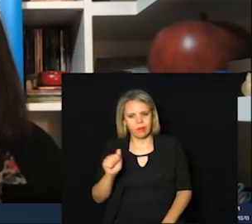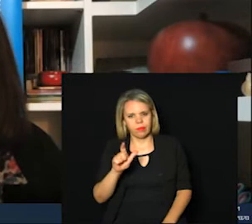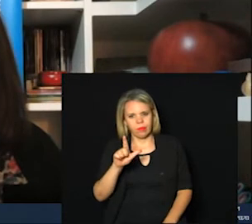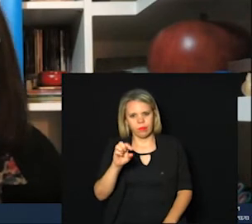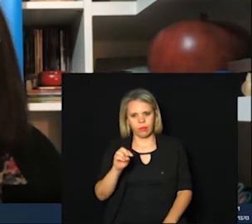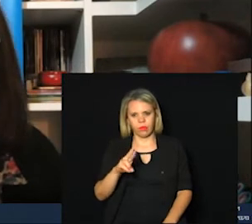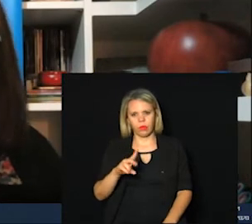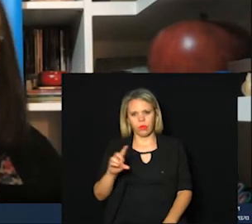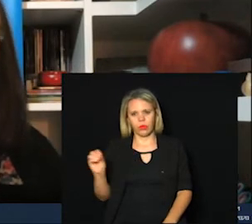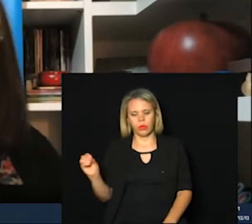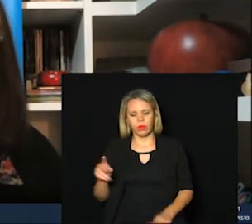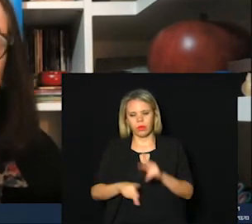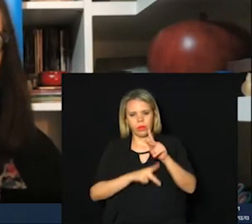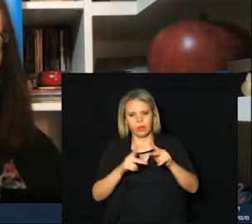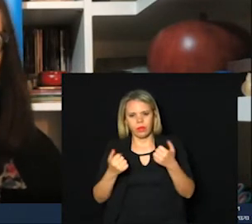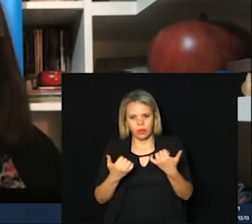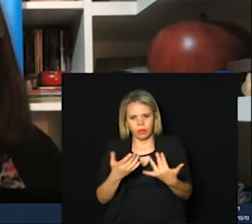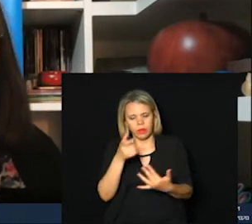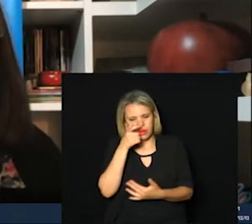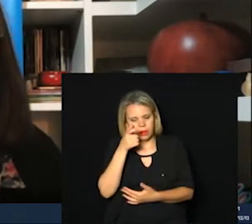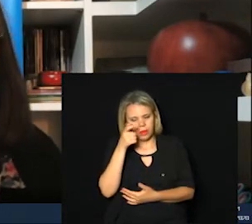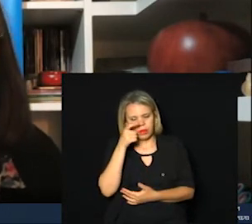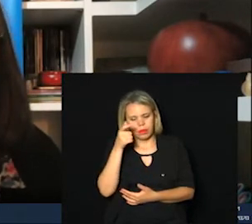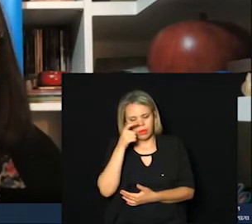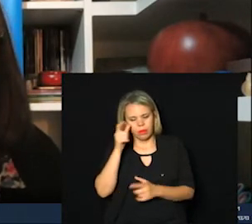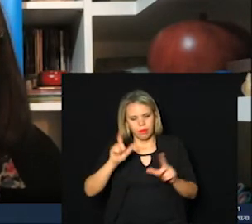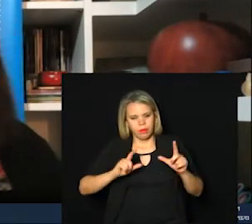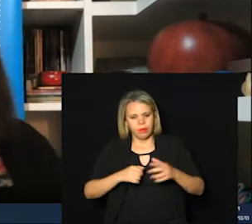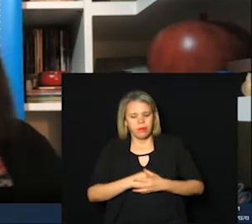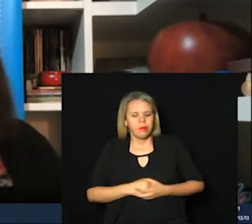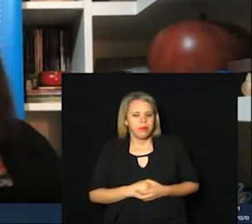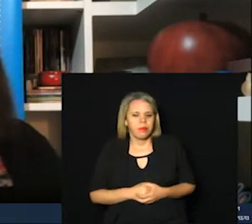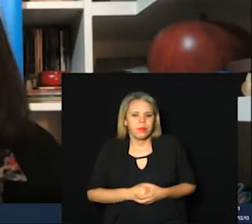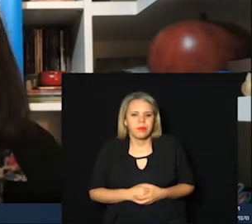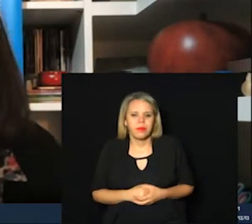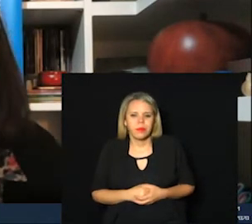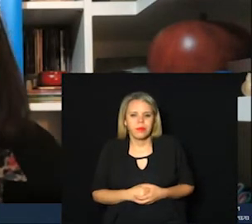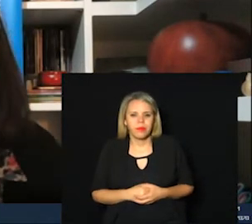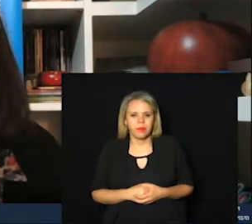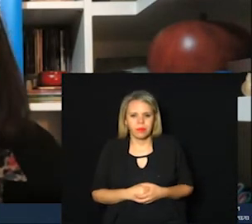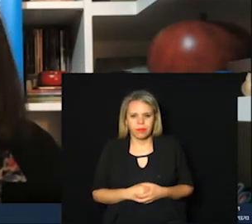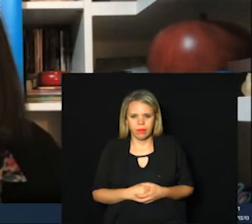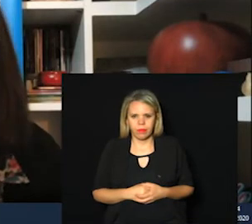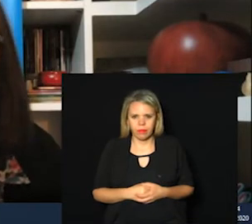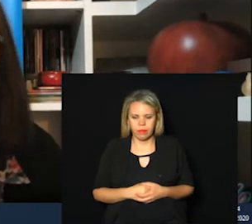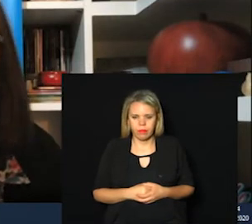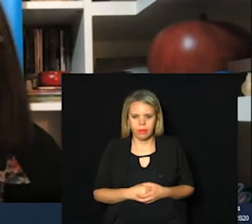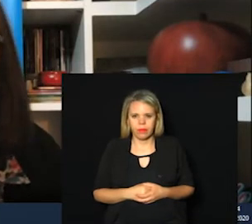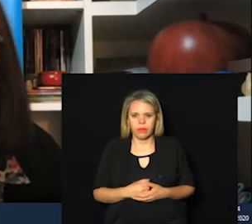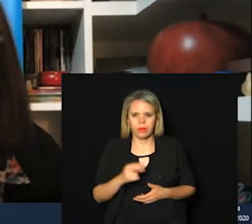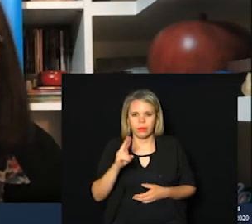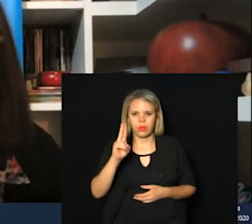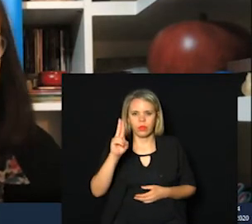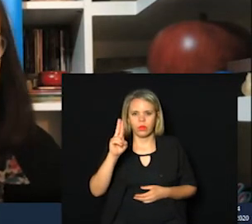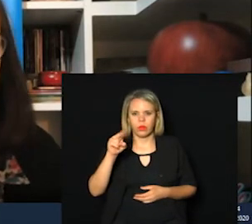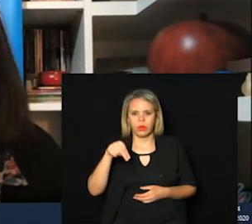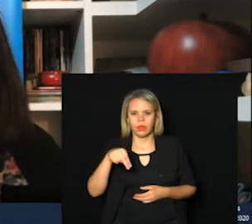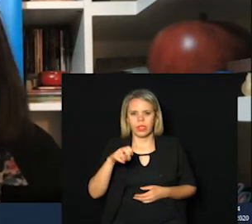todos que nos escutam, nos assistem. A Unesco, na sua